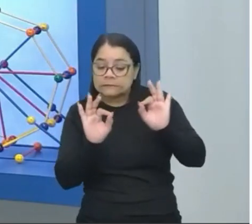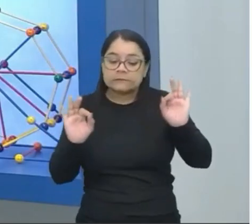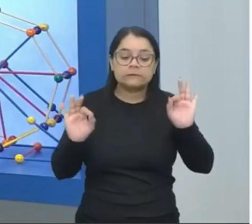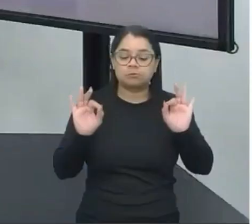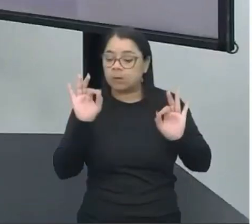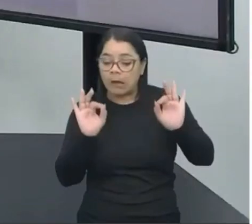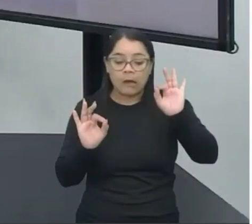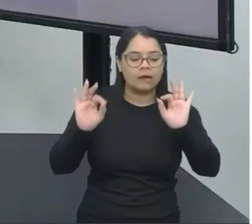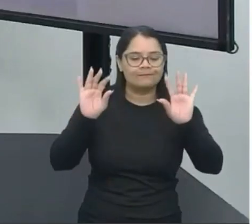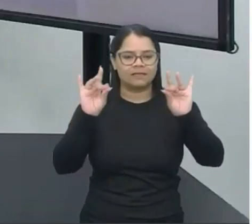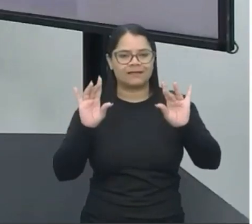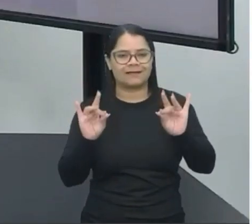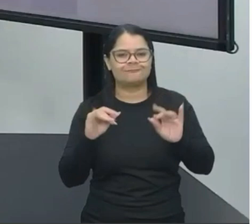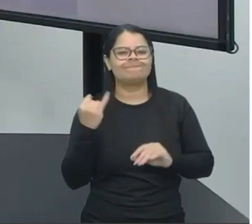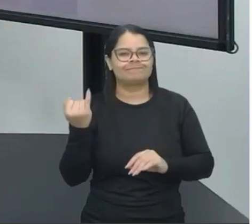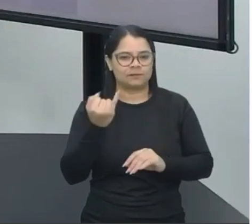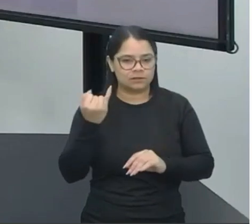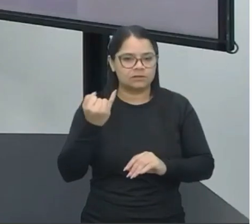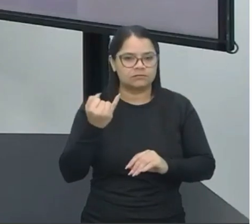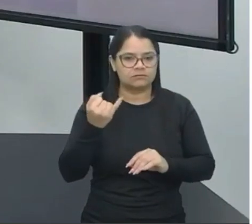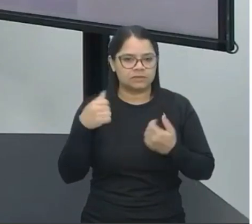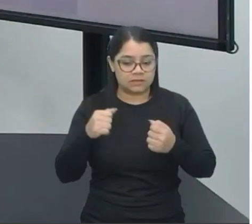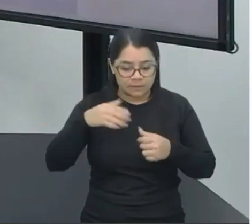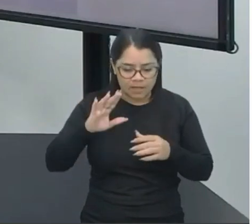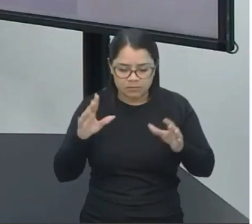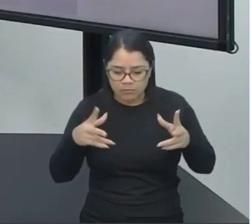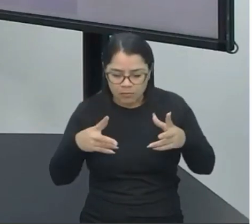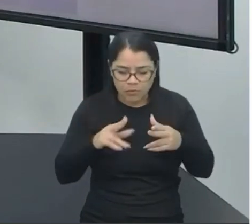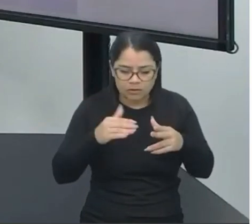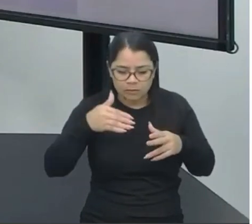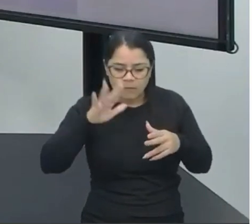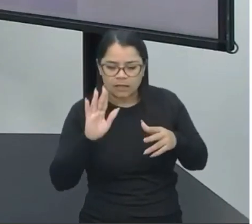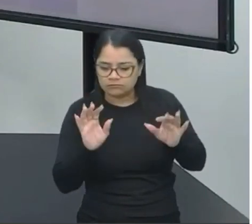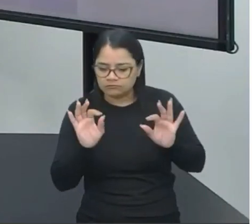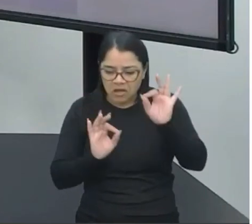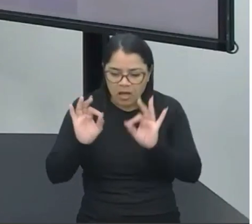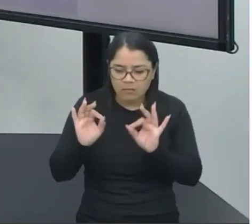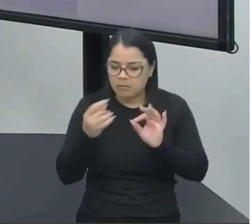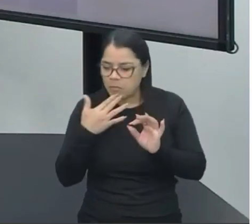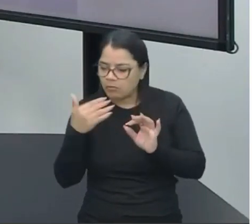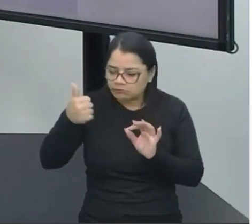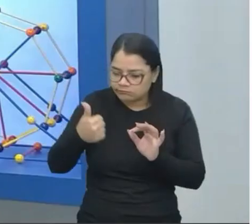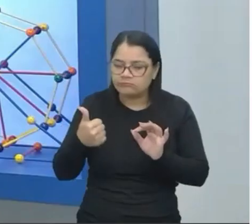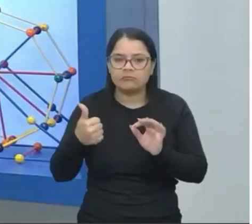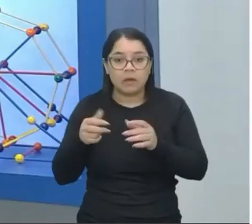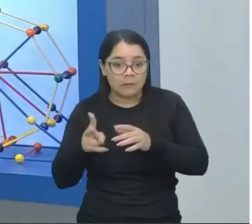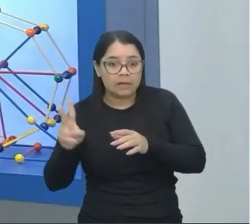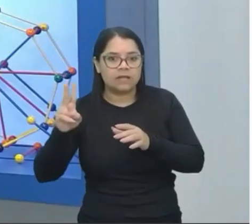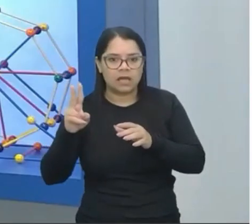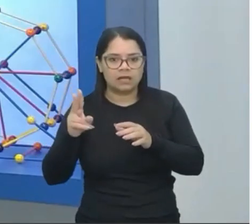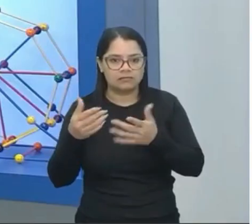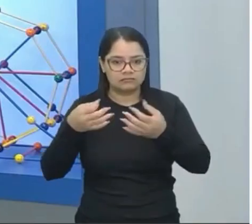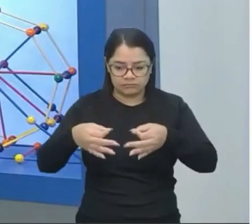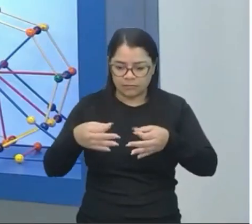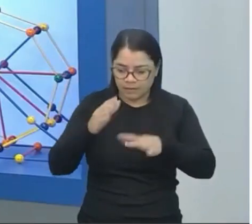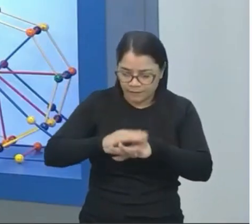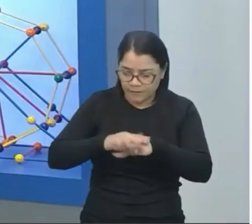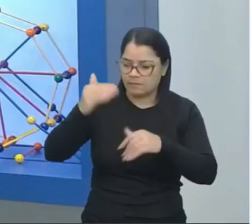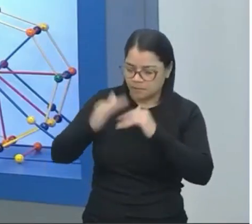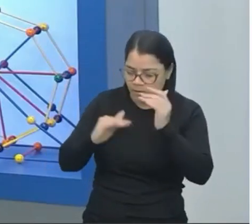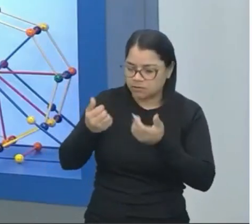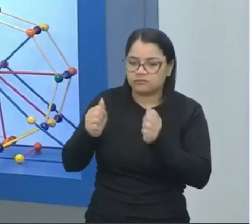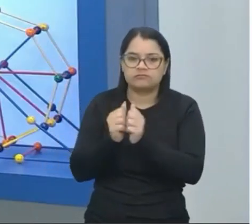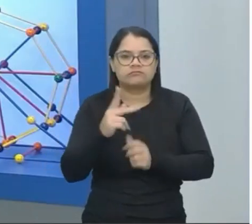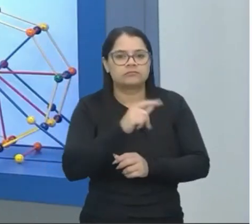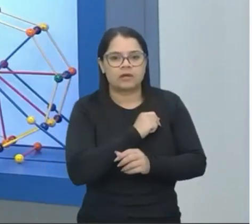faz na robótica é ideal. Precisou um pouquinho mais? Faz um corte extra. Tá bom do jeito que tá? Mantém. Vai fazendo isso com os alunos. E